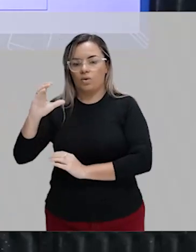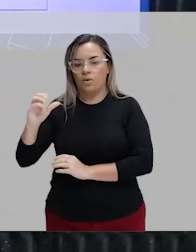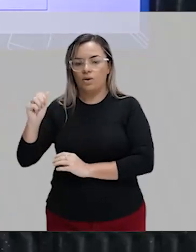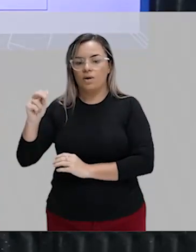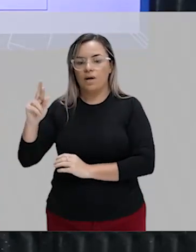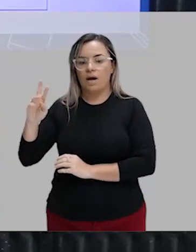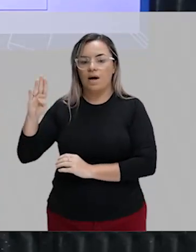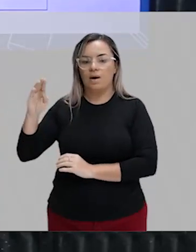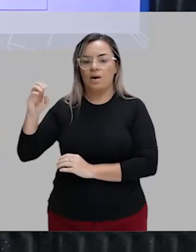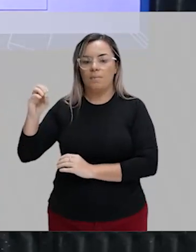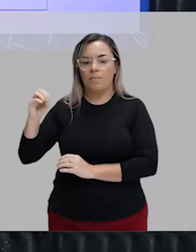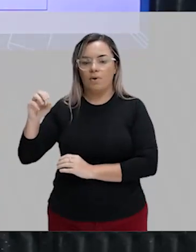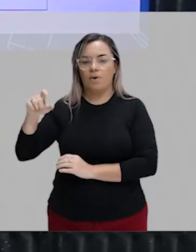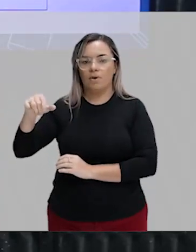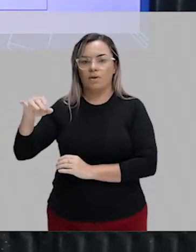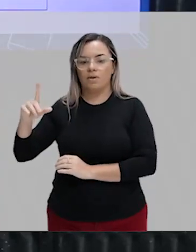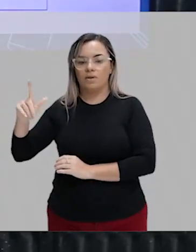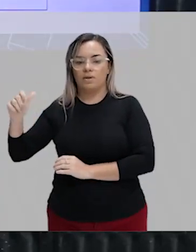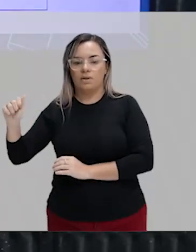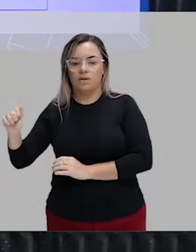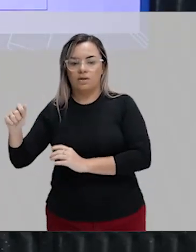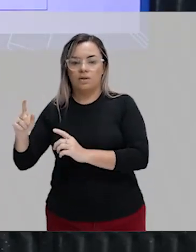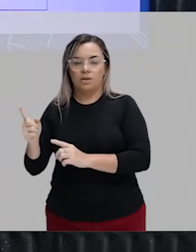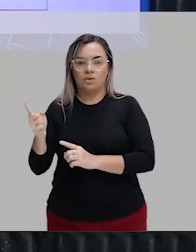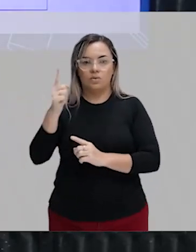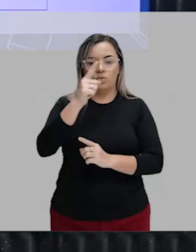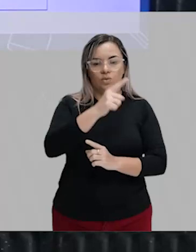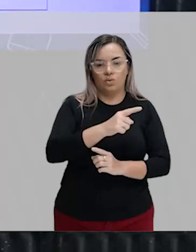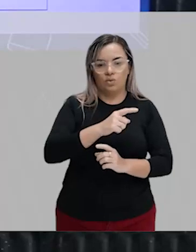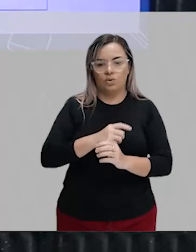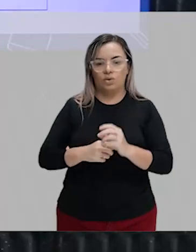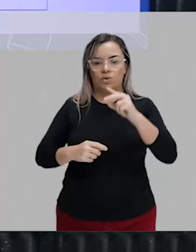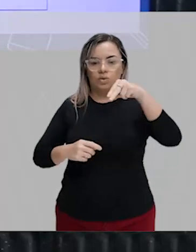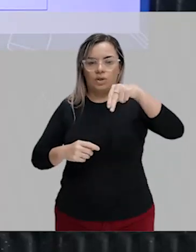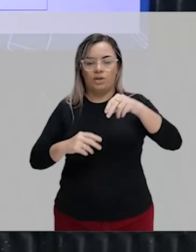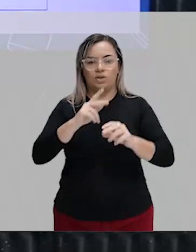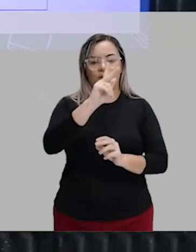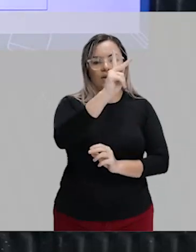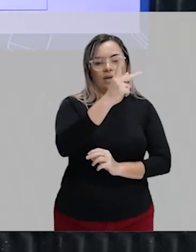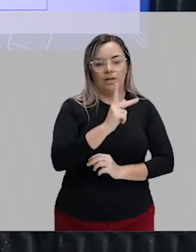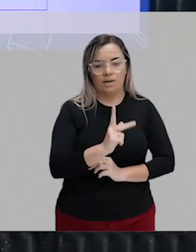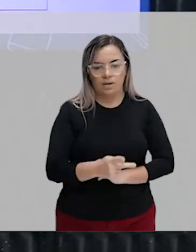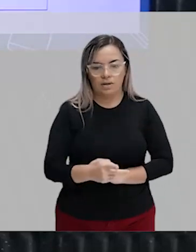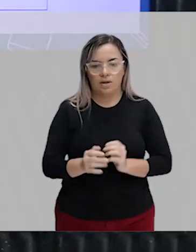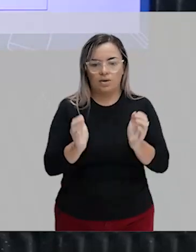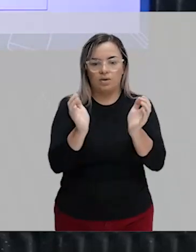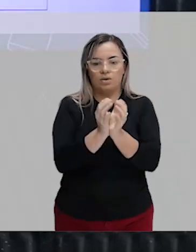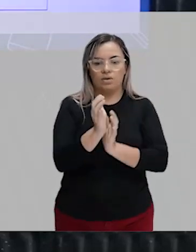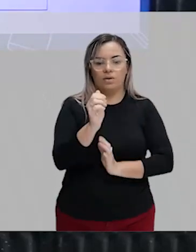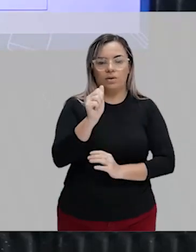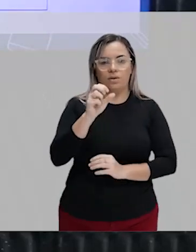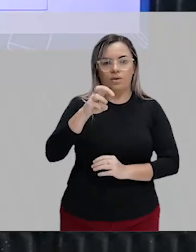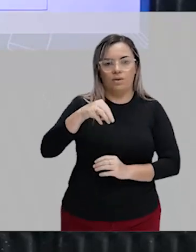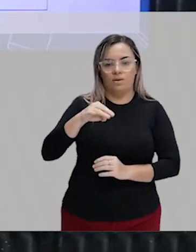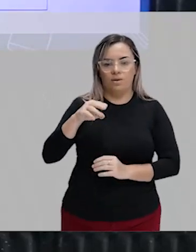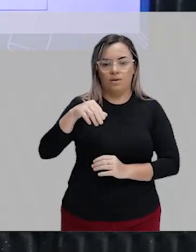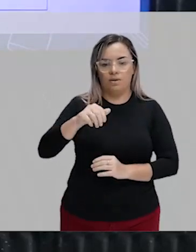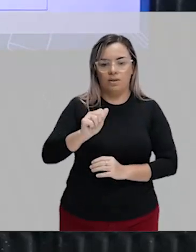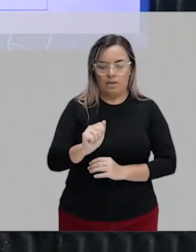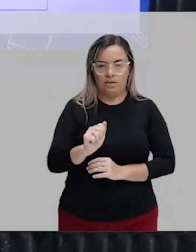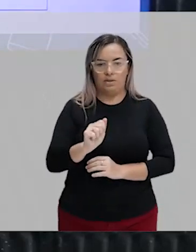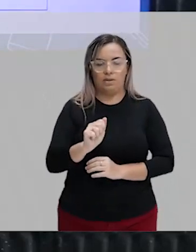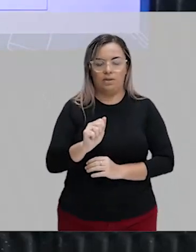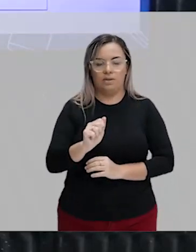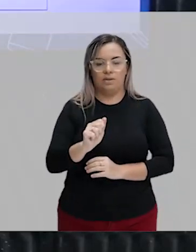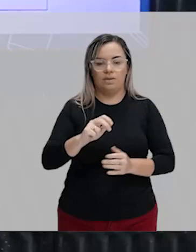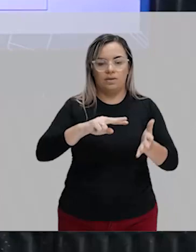um hidrogênio, certo? E nessa parte aqui você vai encontrar um agrupamento que nós chamamos de agrupamento